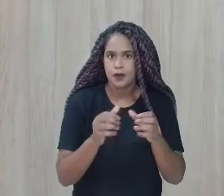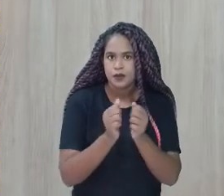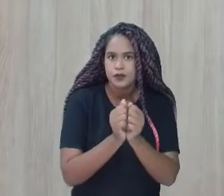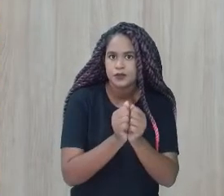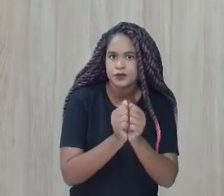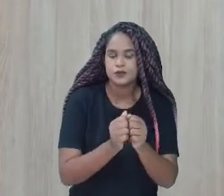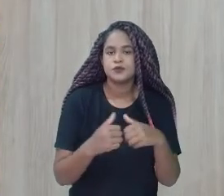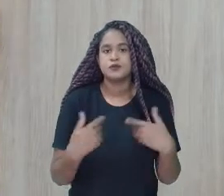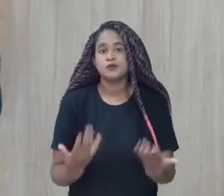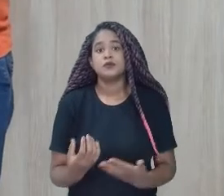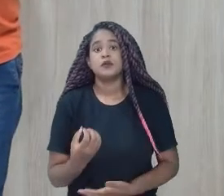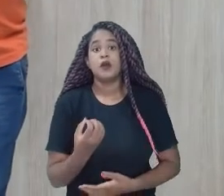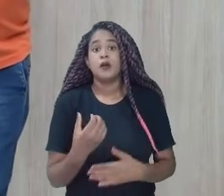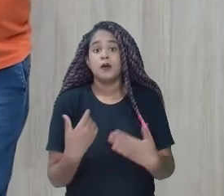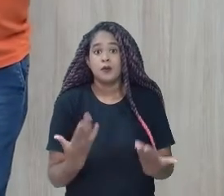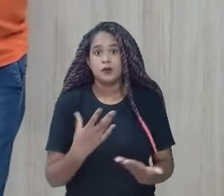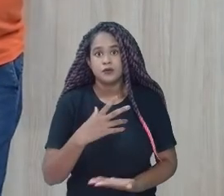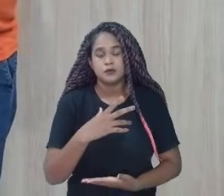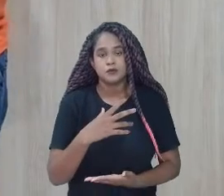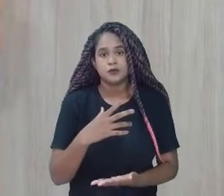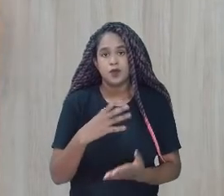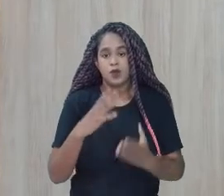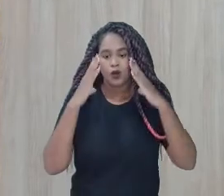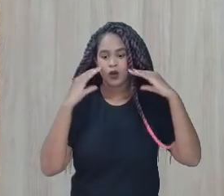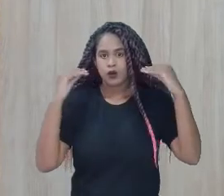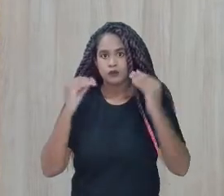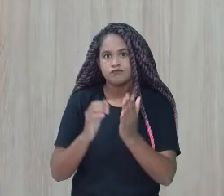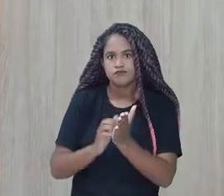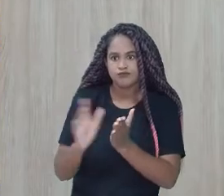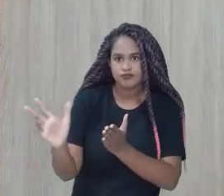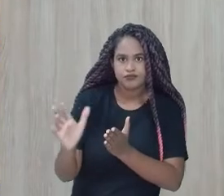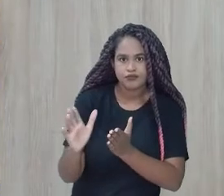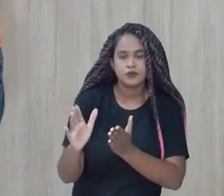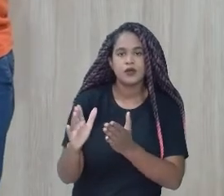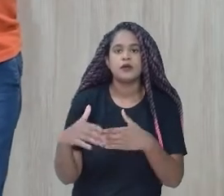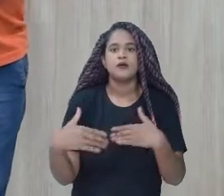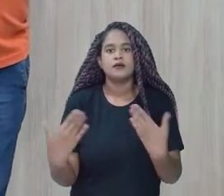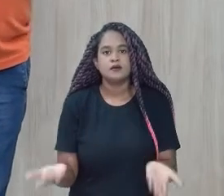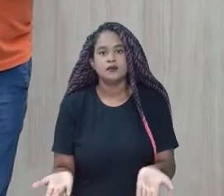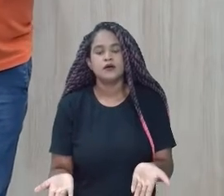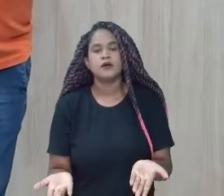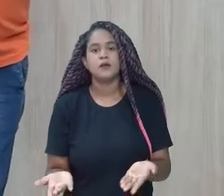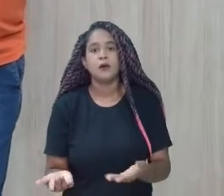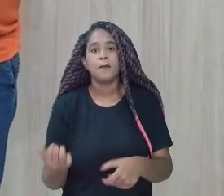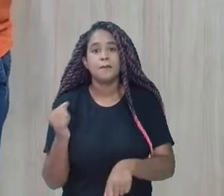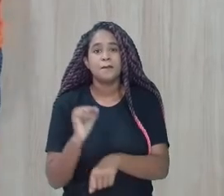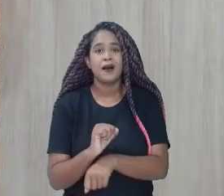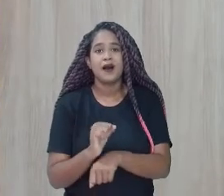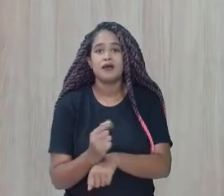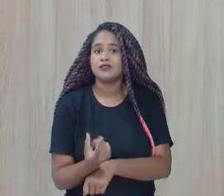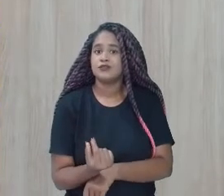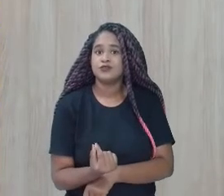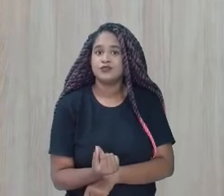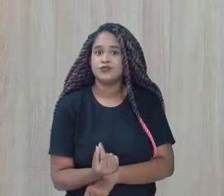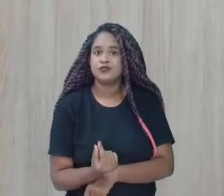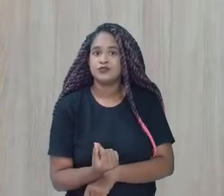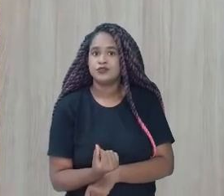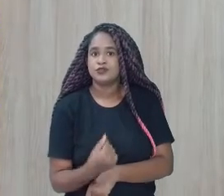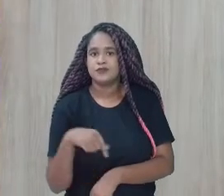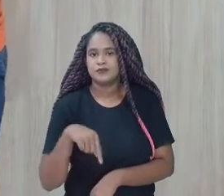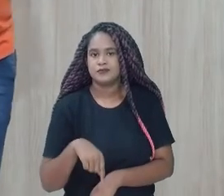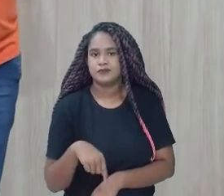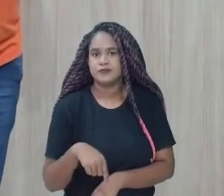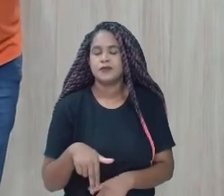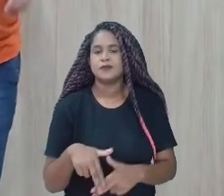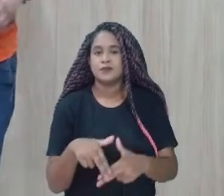os holandeses são expulsos, o que vai acontecer é que vai deixar de circular capital holandês, né, aqui no